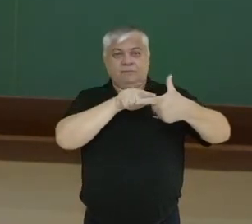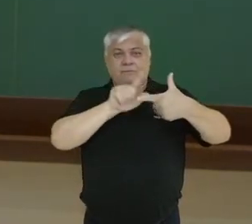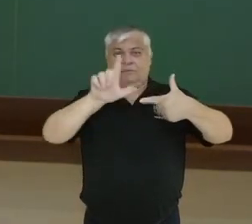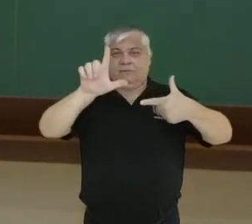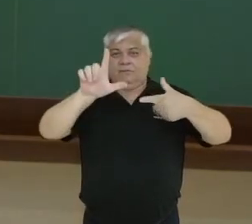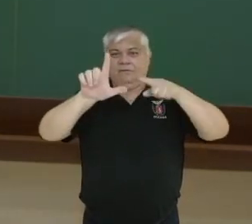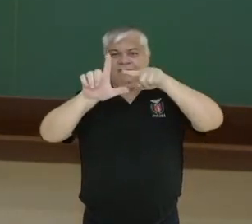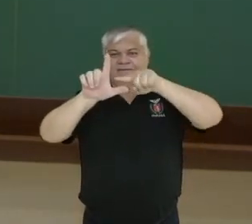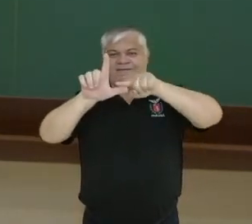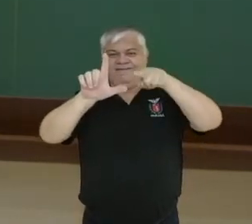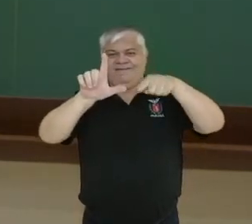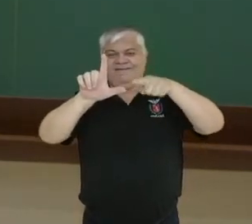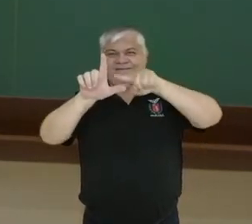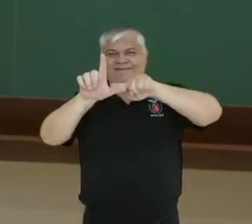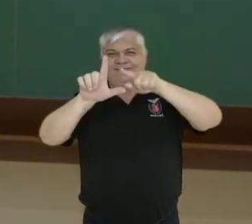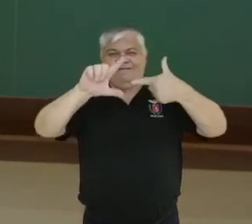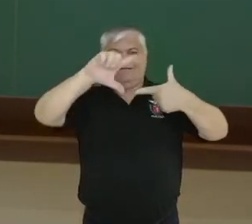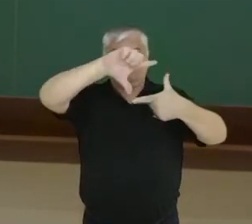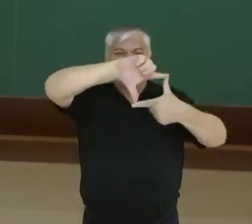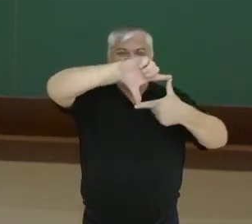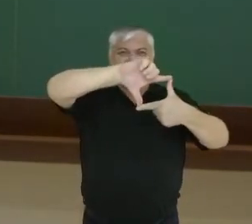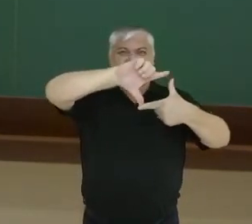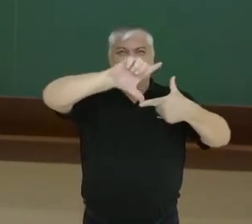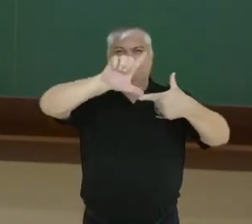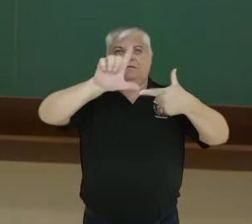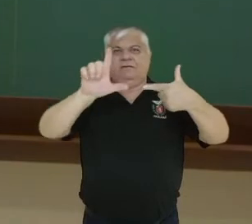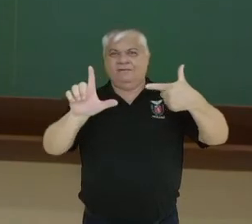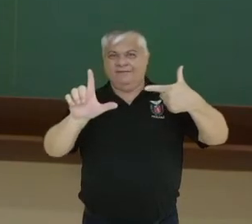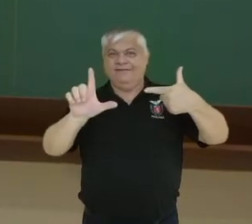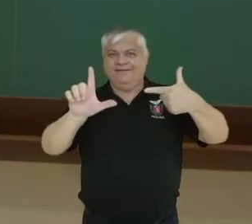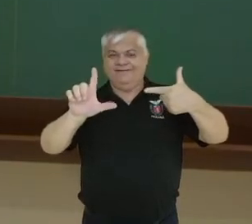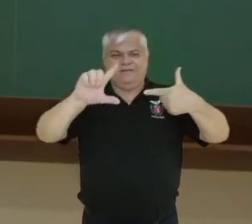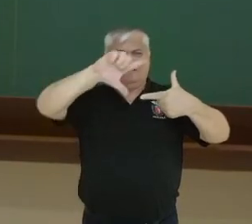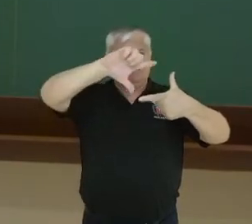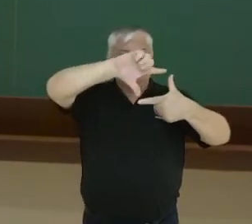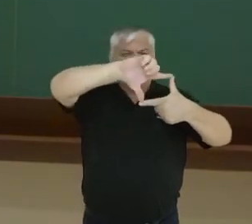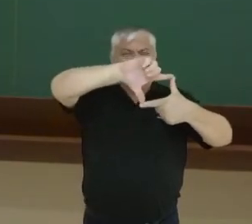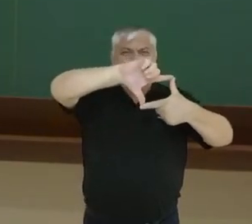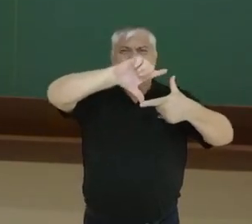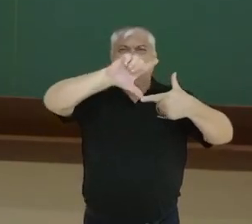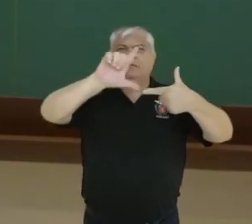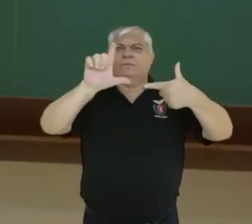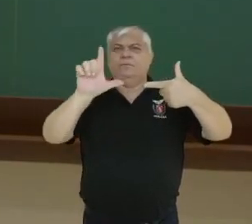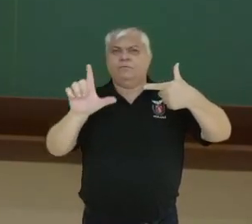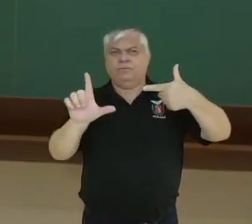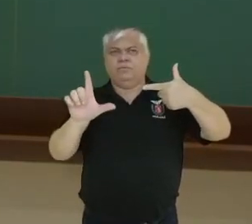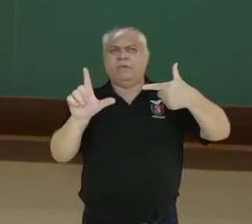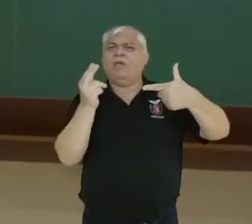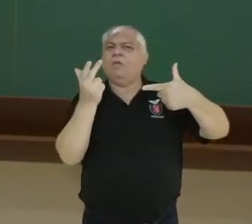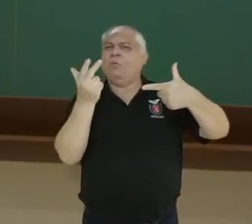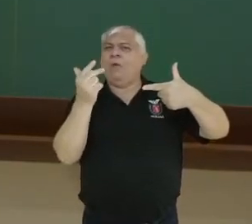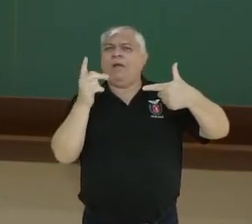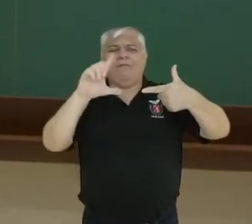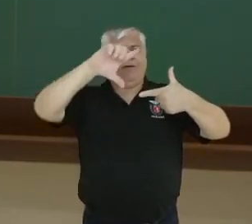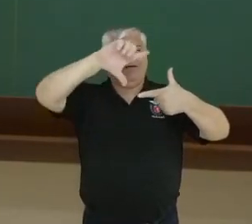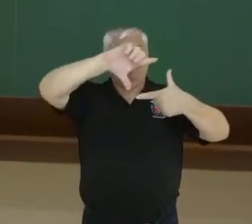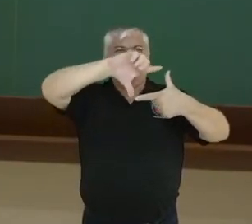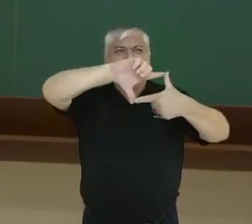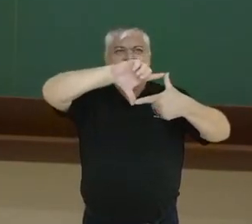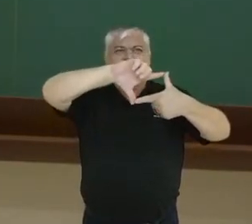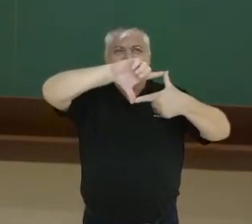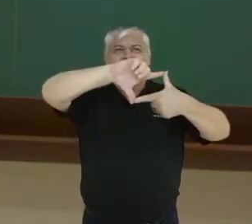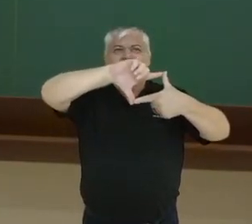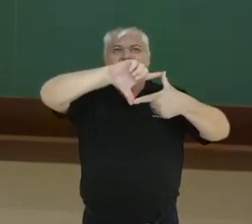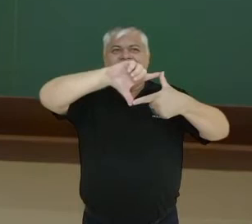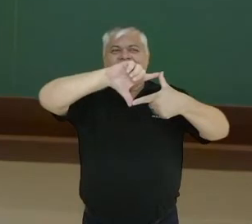E o que que ele fez? Ele tombou esse triângulo. Para que fique na mesma posição, ó. Você está vendo que o ângulo B está na mesma posiçãozinha e